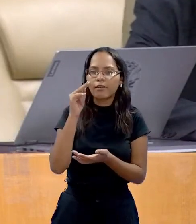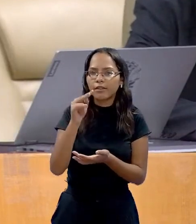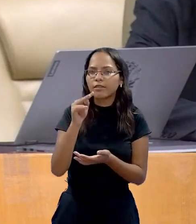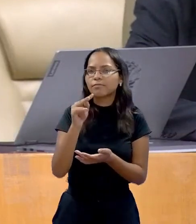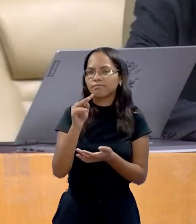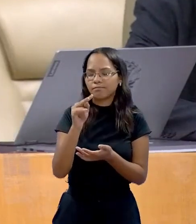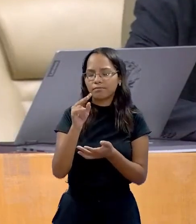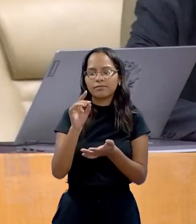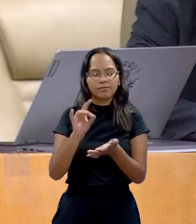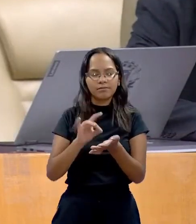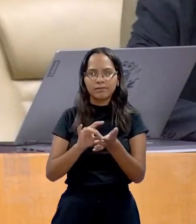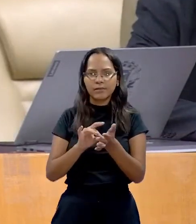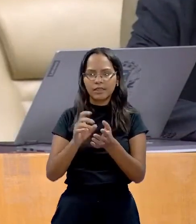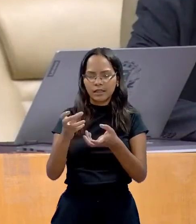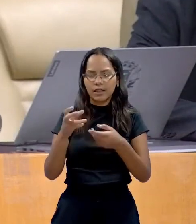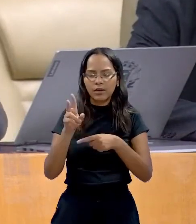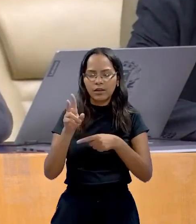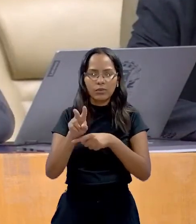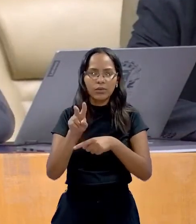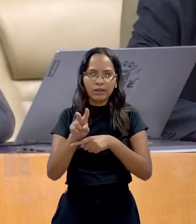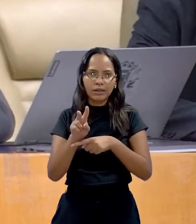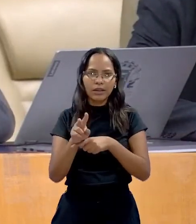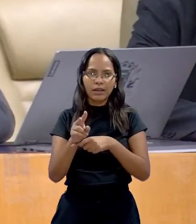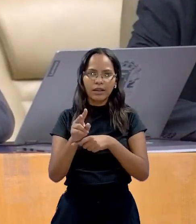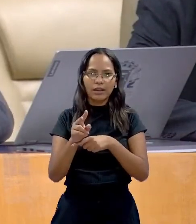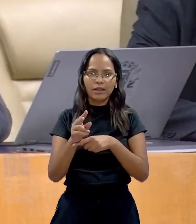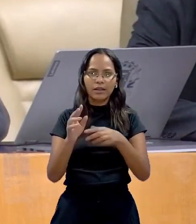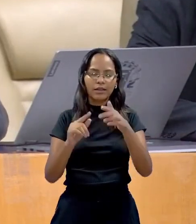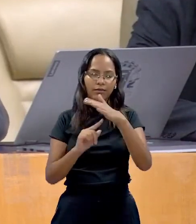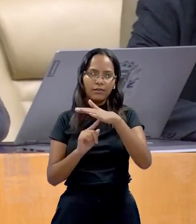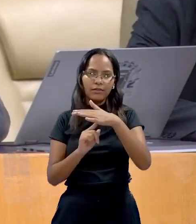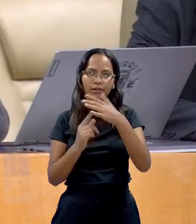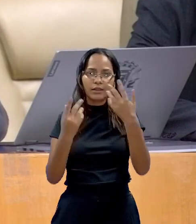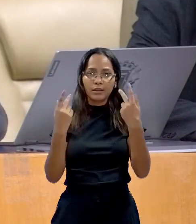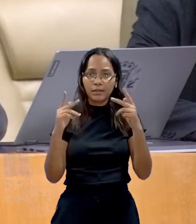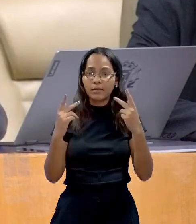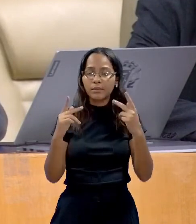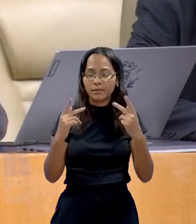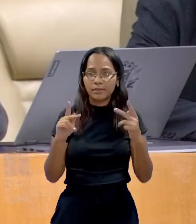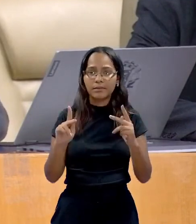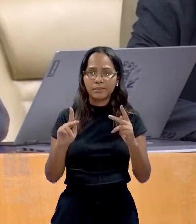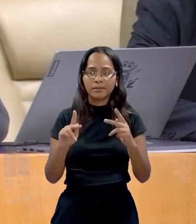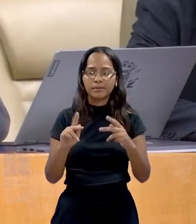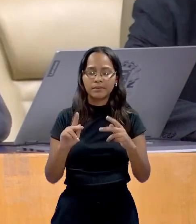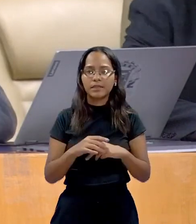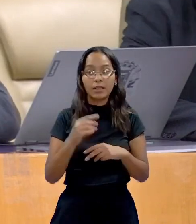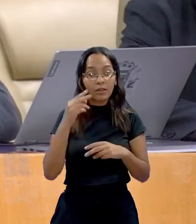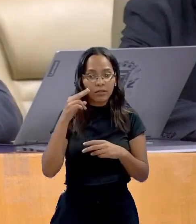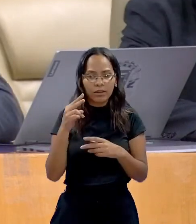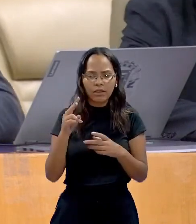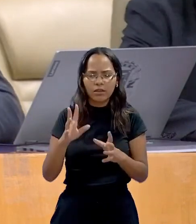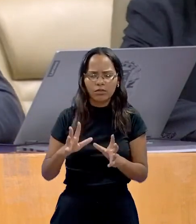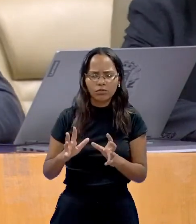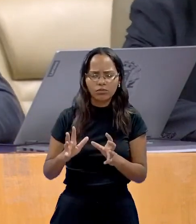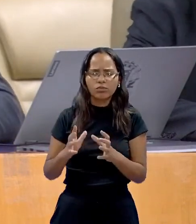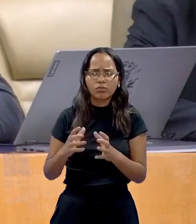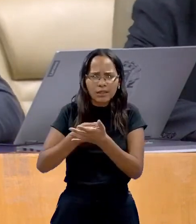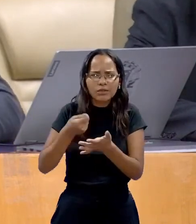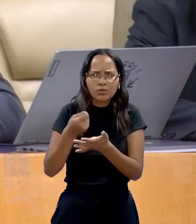Hippie. Eu tenho convicção que esse problema será resolvido. Tenho visto a luta de Vossa Excelência em relação a